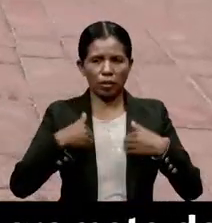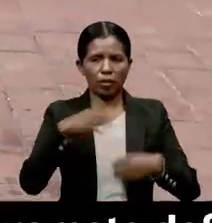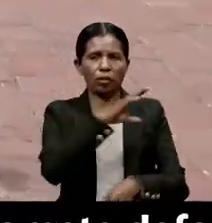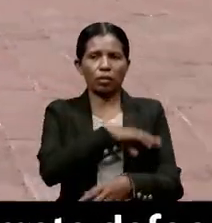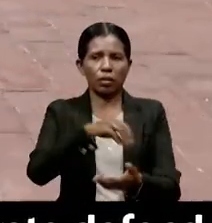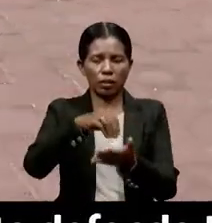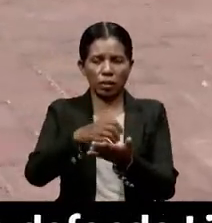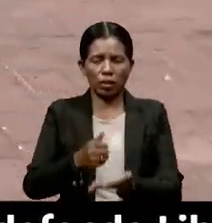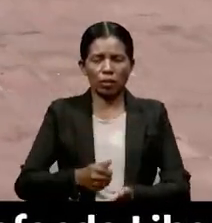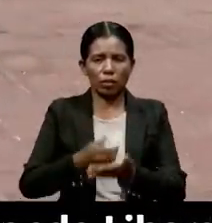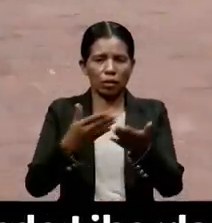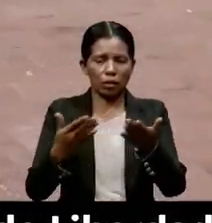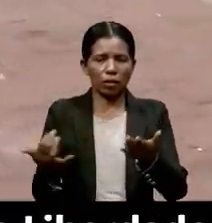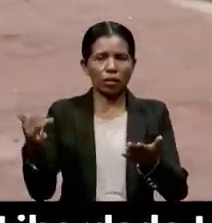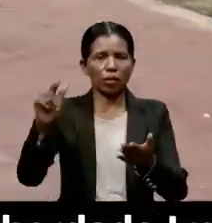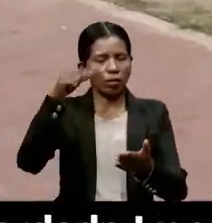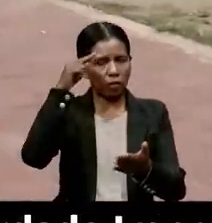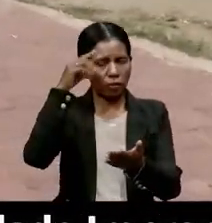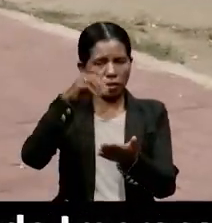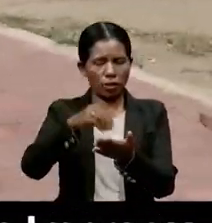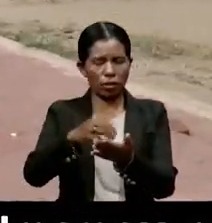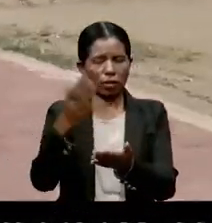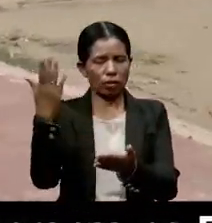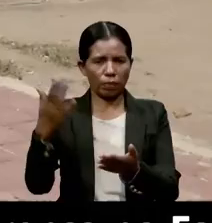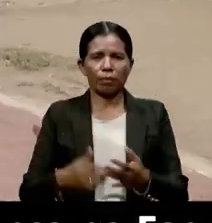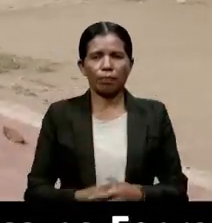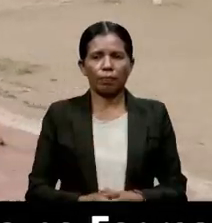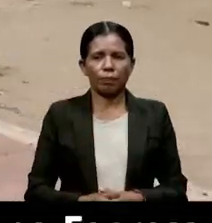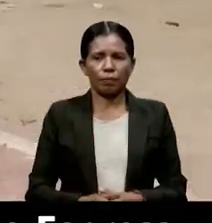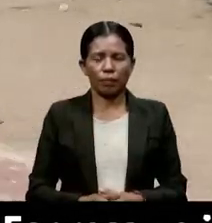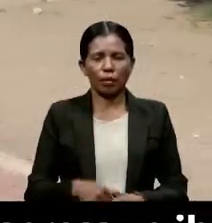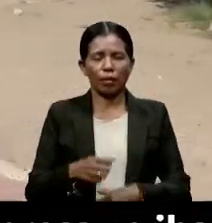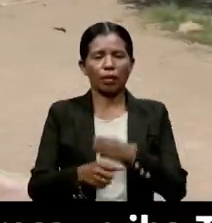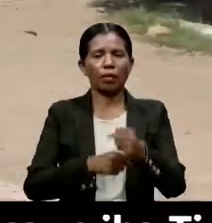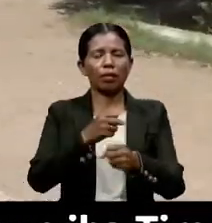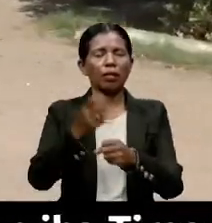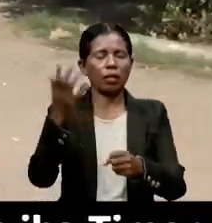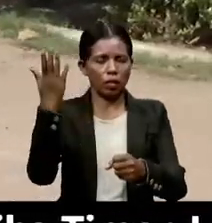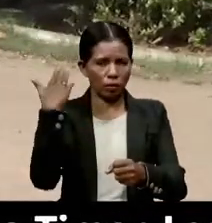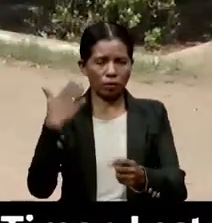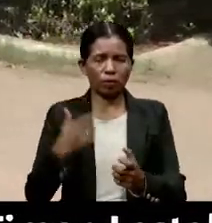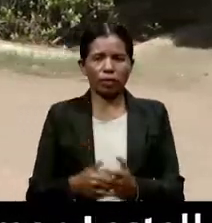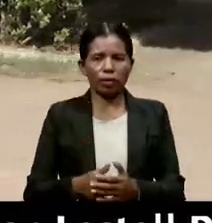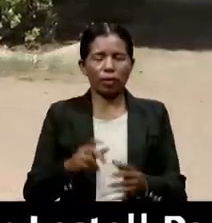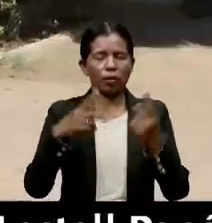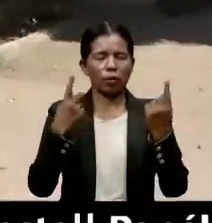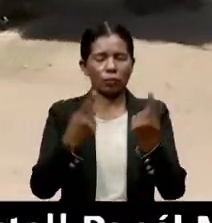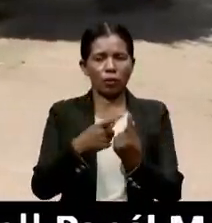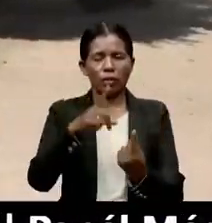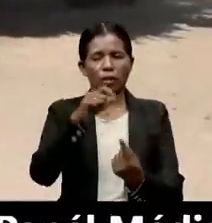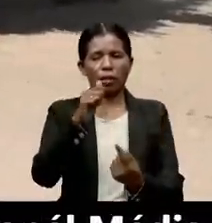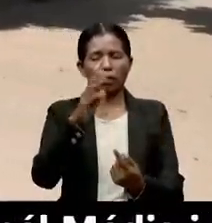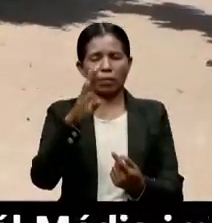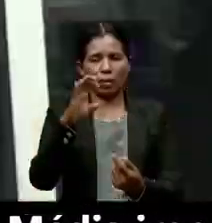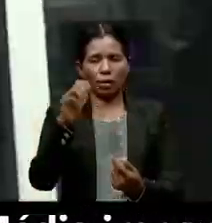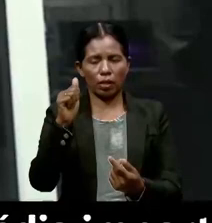atau matan ba fasilidade sira nebe governo coloca iha kada jardim. Iha tinang kutu kompanya labelai mak